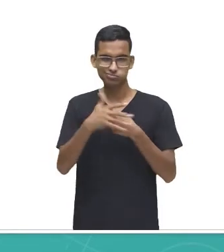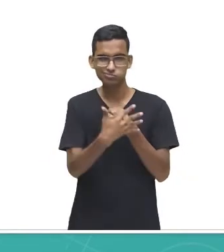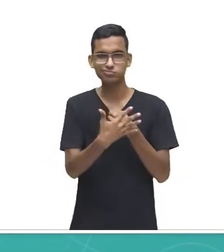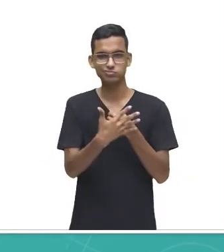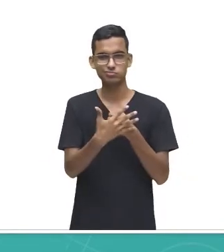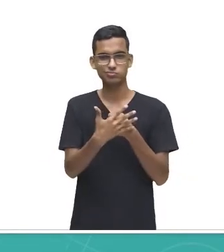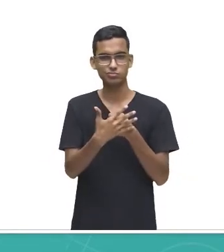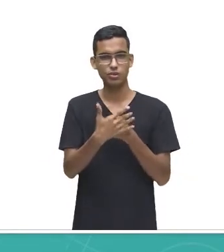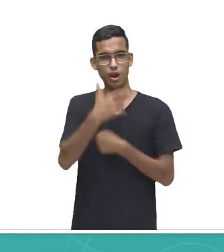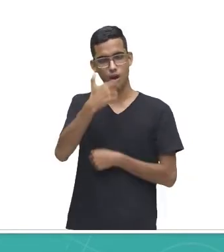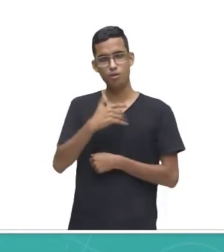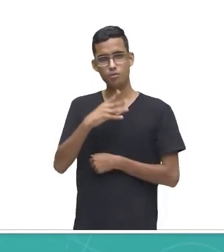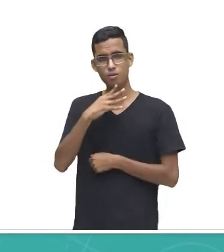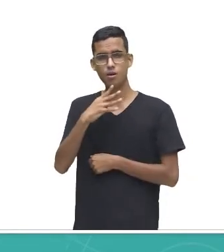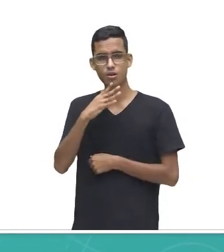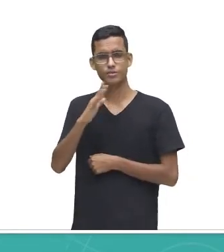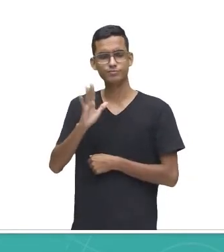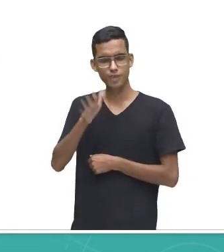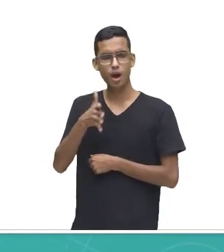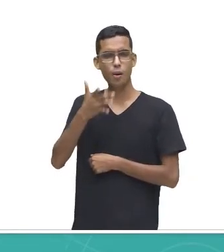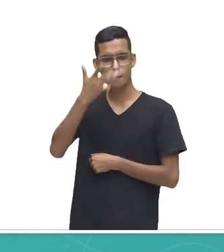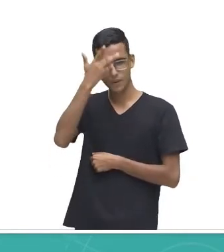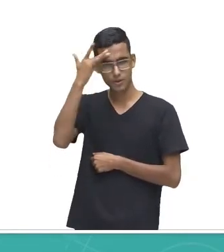veio a falecer por esse mal.